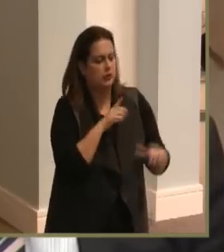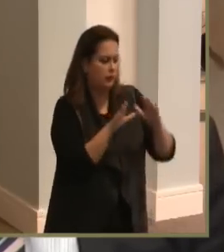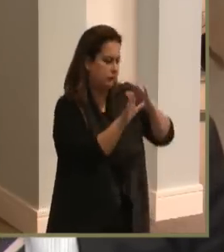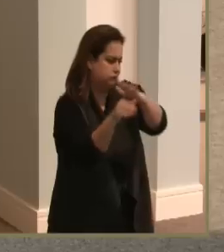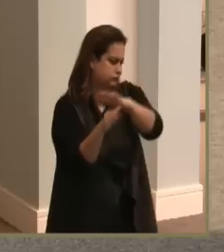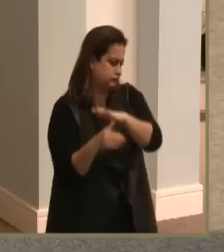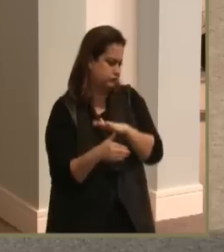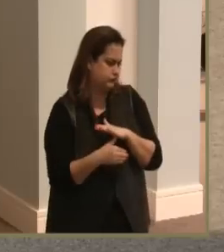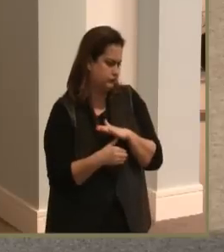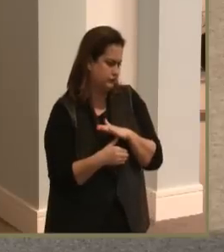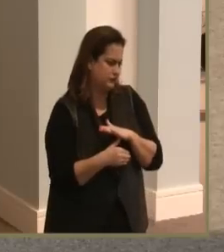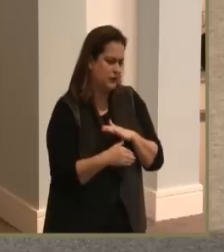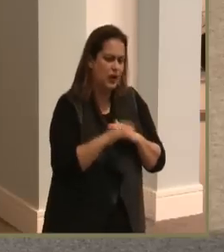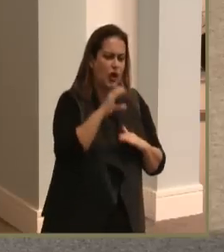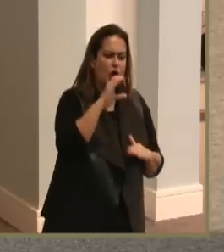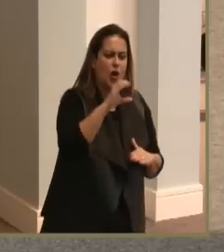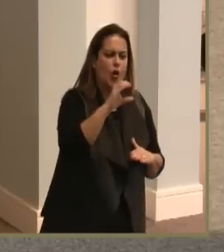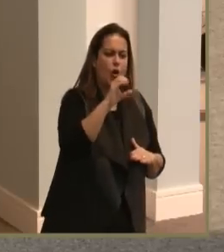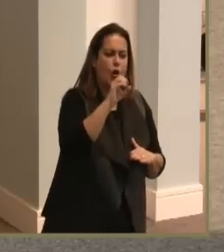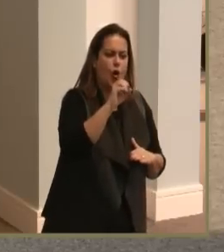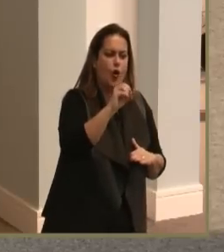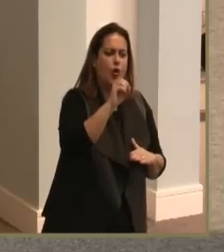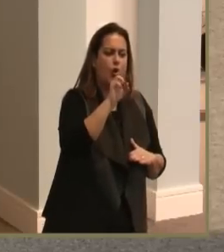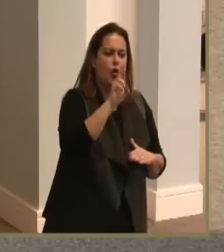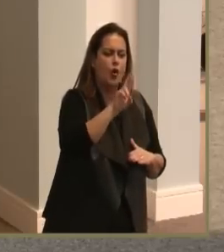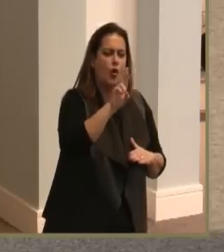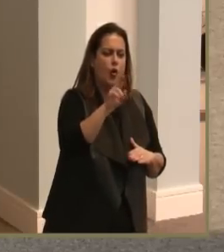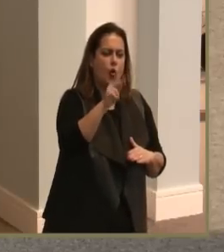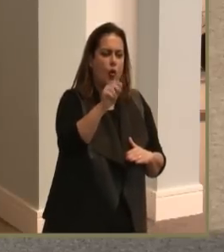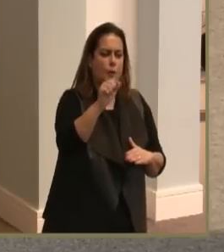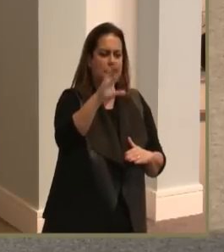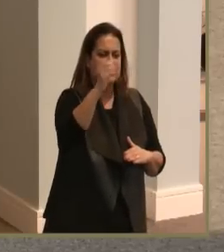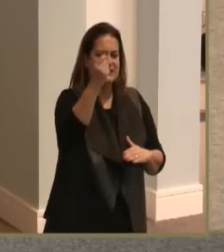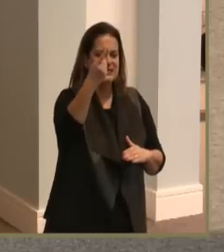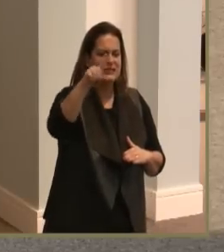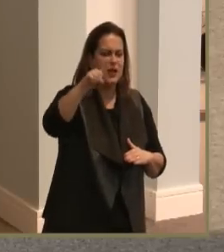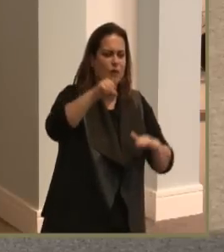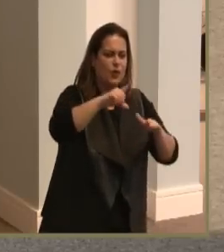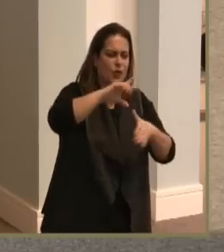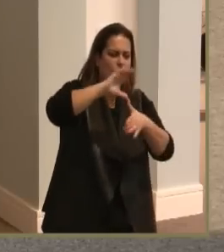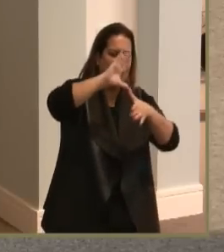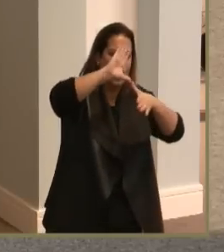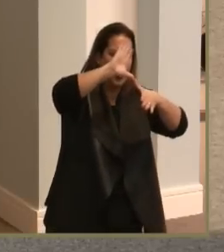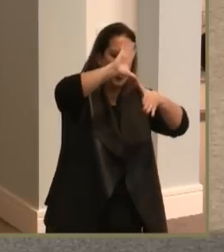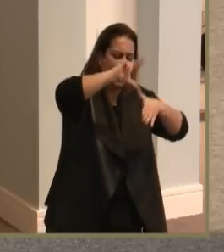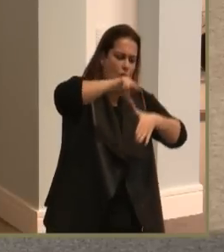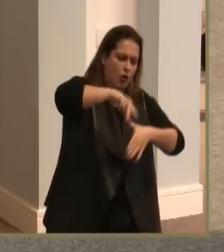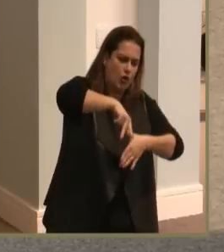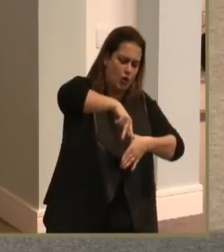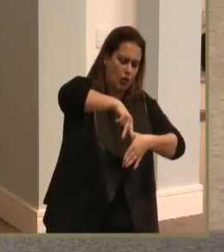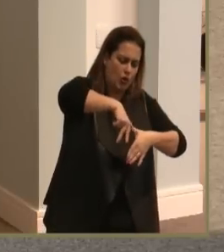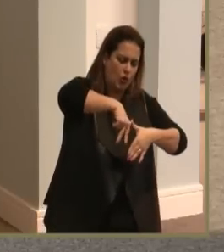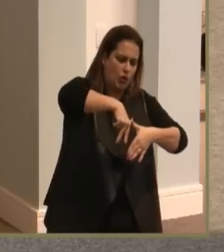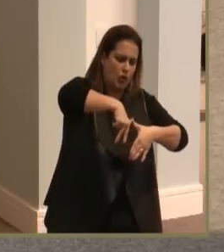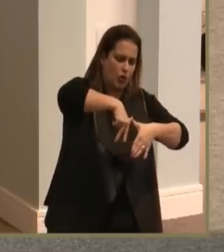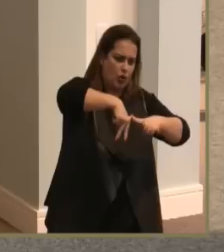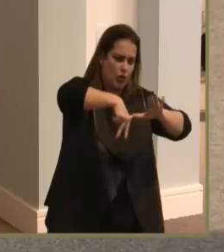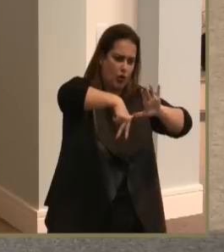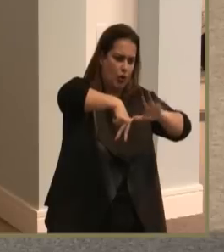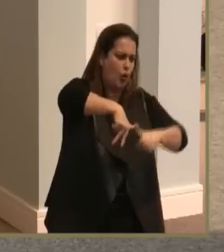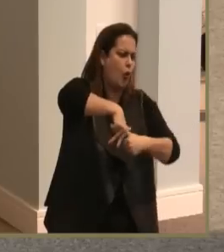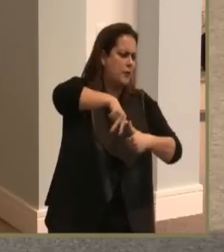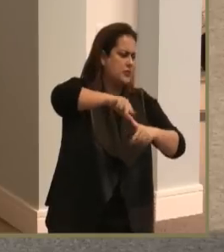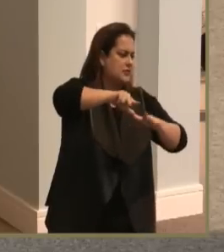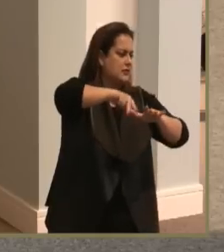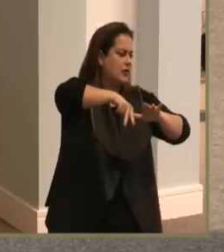E muitas vezes nós olhamos a instituição, não olhamos as pessoas. Muitas vezes nós olhamos o cargo e a função e não olhamos